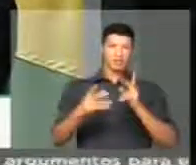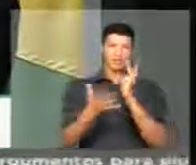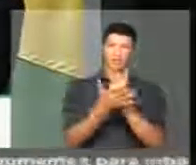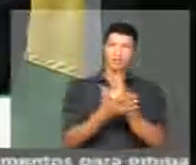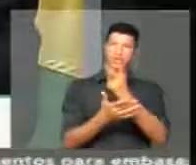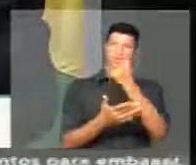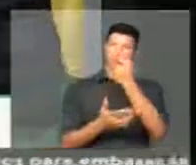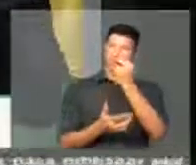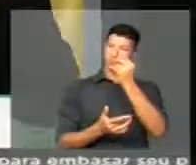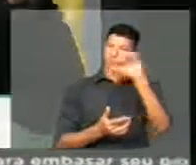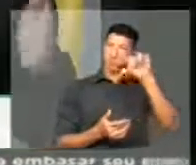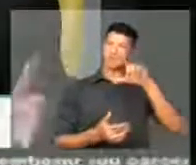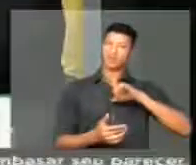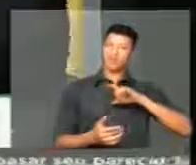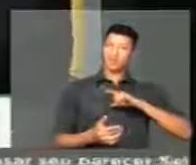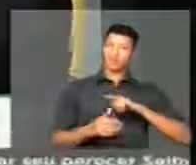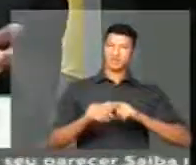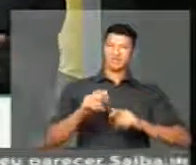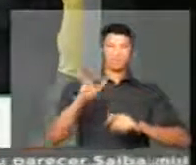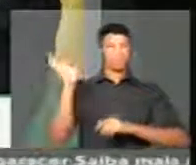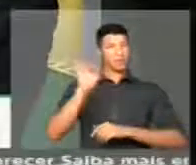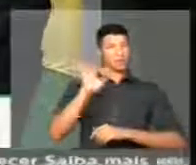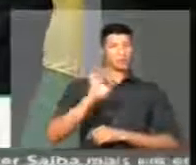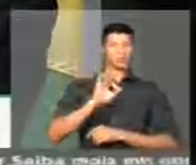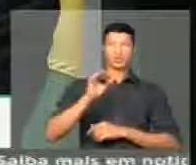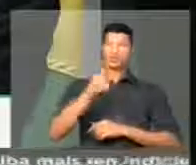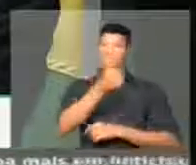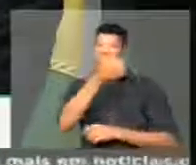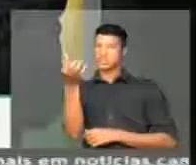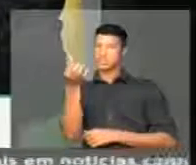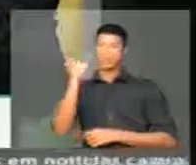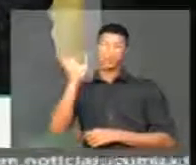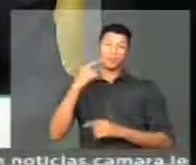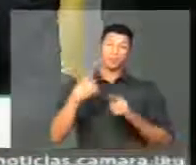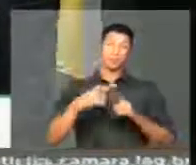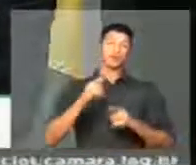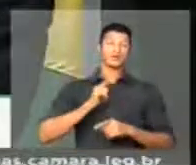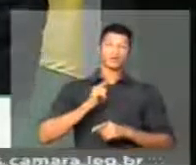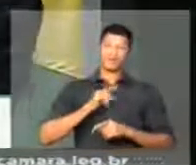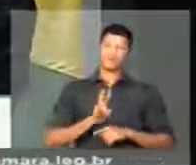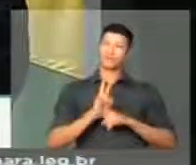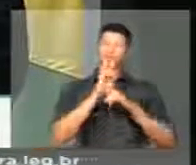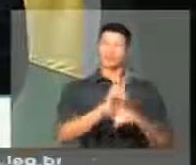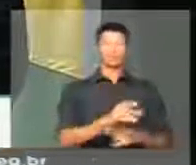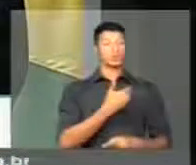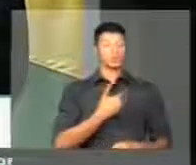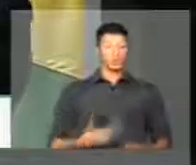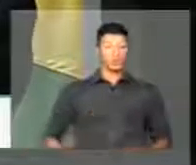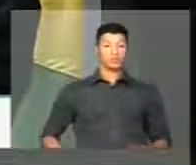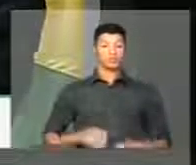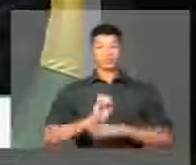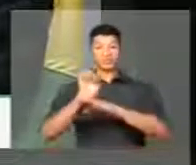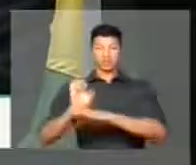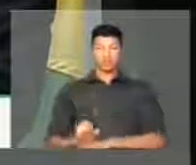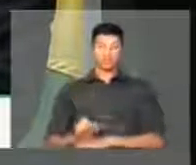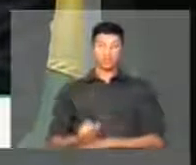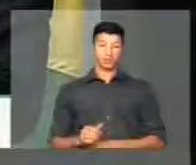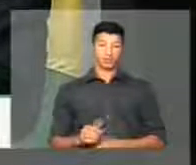de 2009 ter sido um percentual de 16%, porque teve que emprestar para os governos